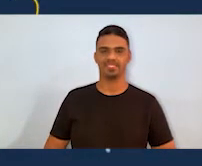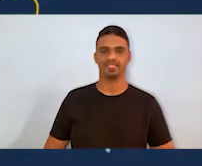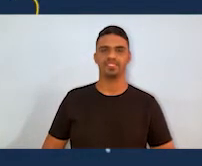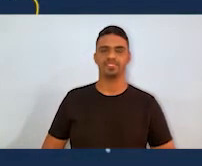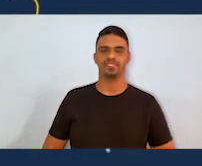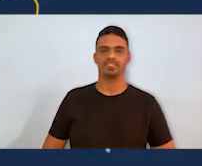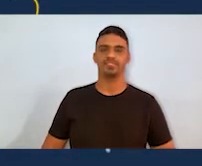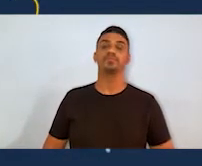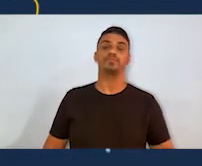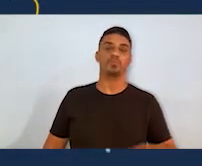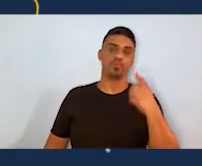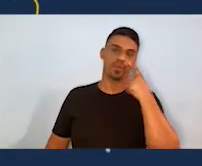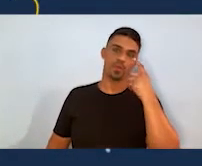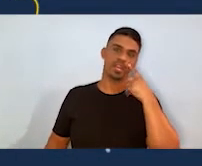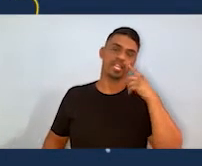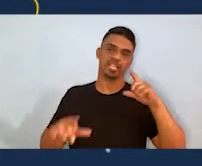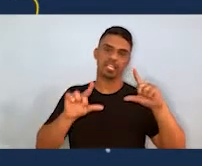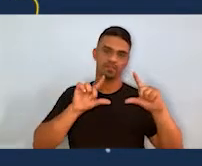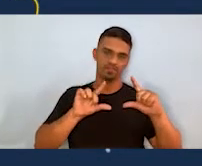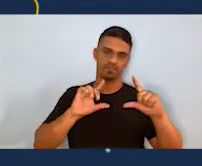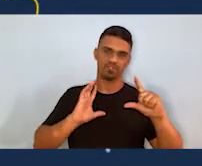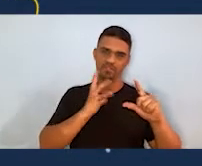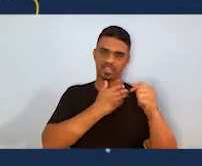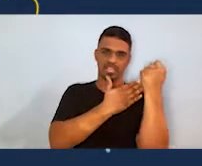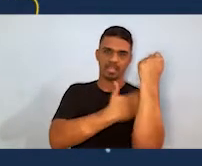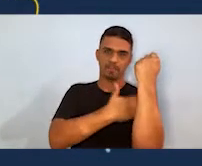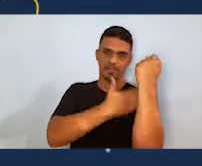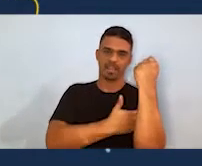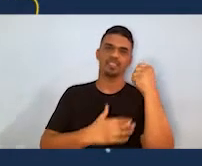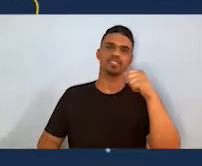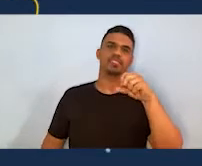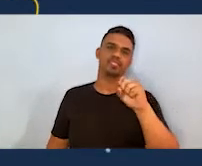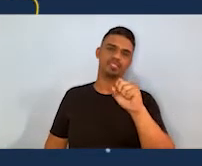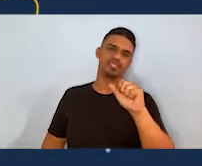Salvar aqui na pastinha da Sunblack.